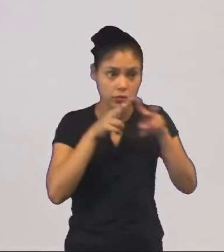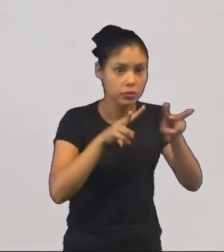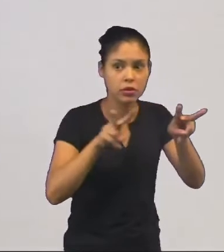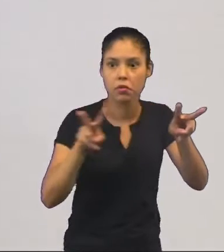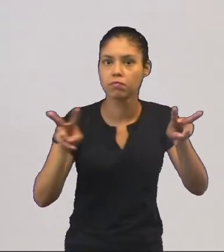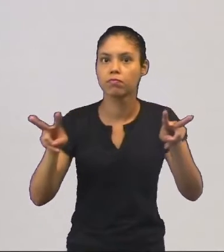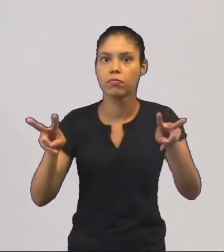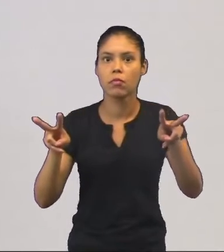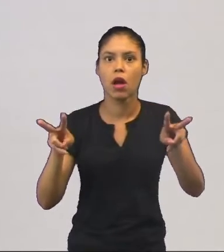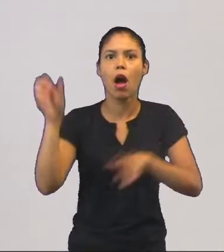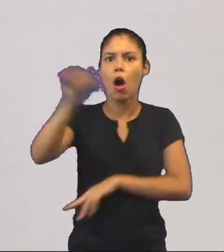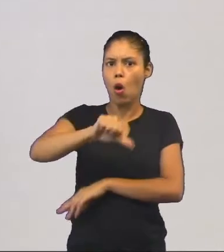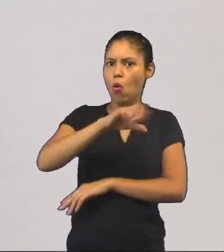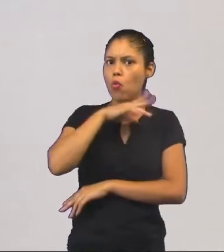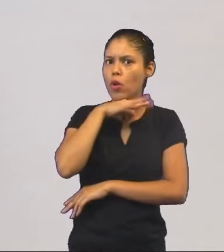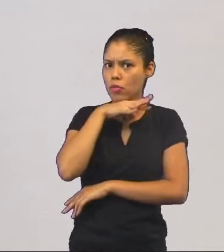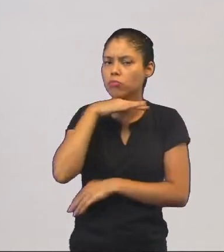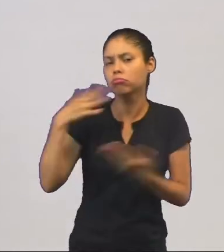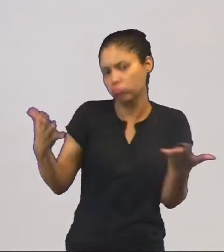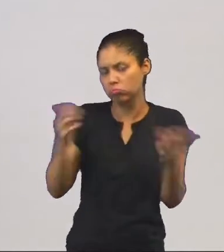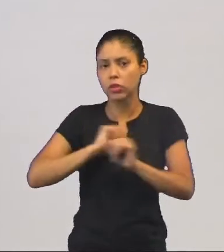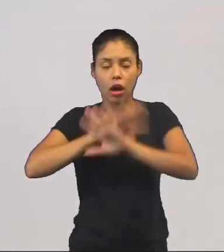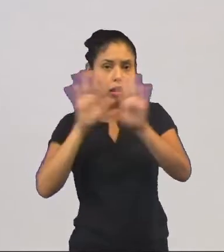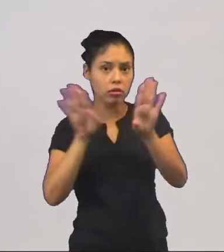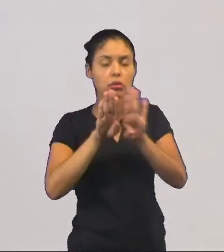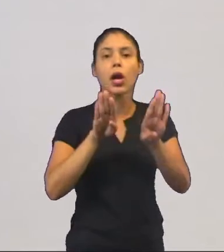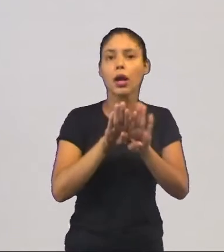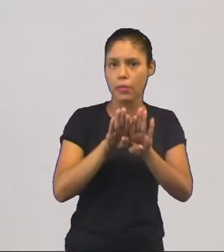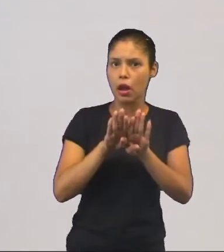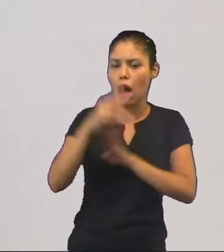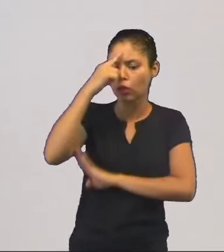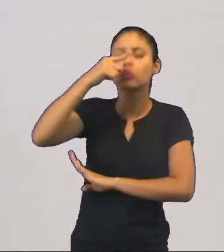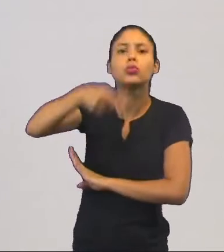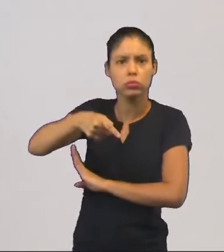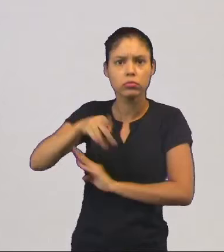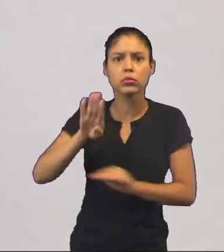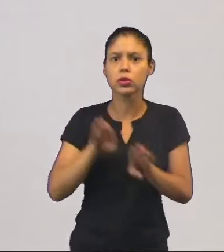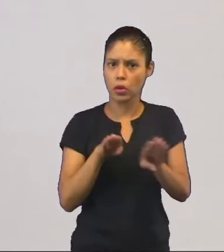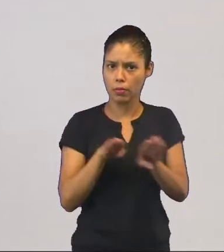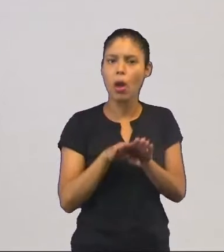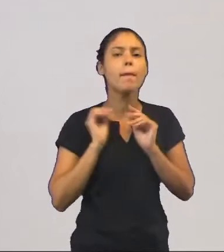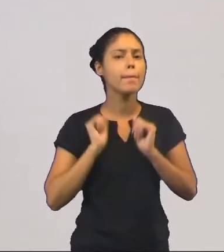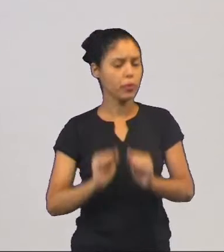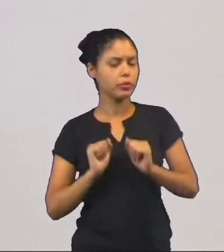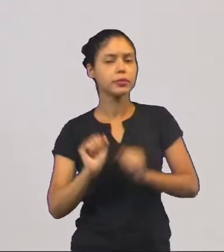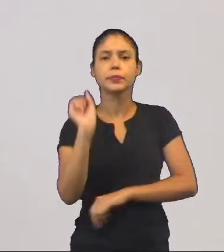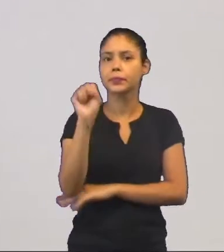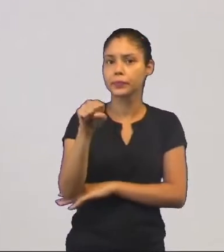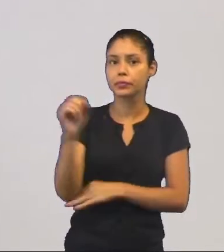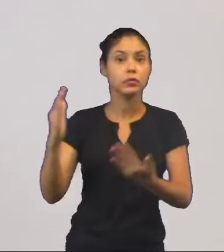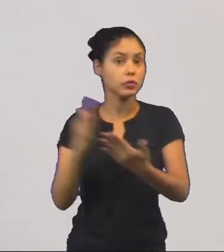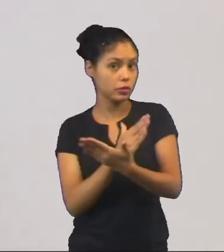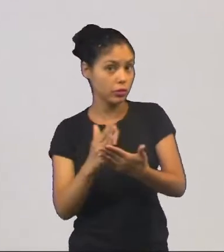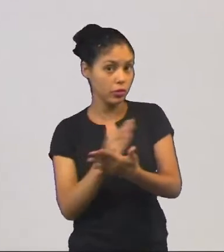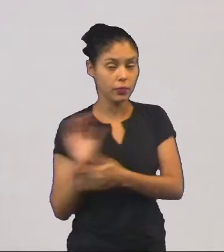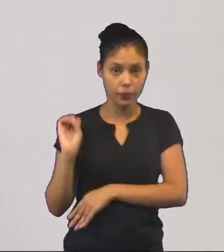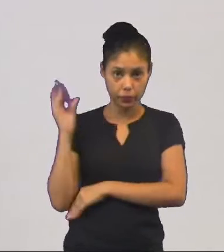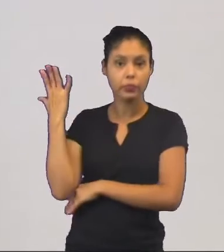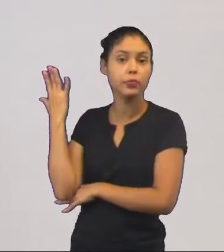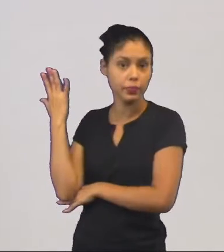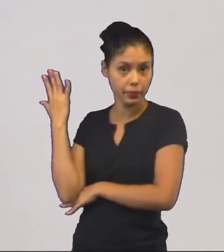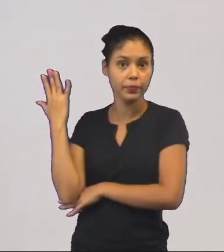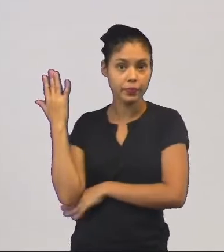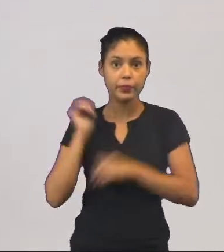visualizado de uma maneira negativa. É claro que essa autoridade pode sim, em algumas